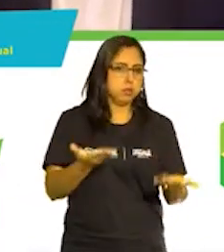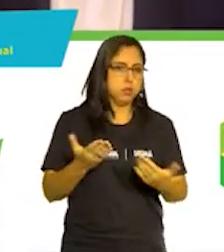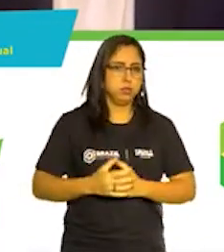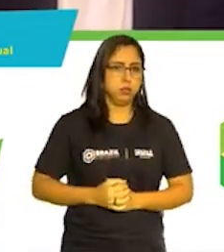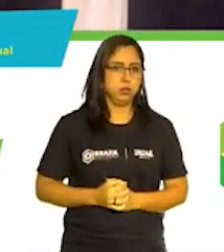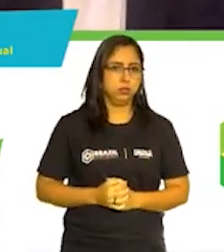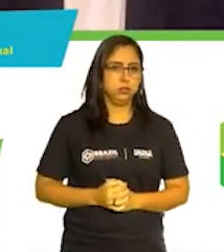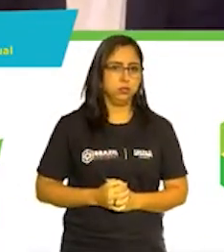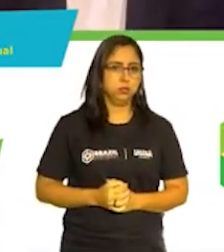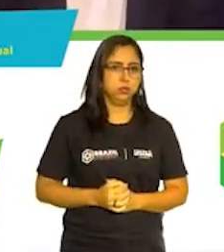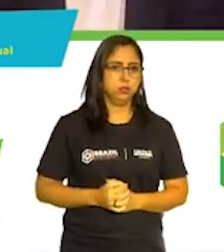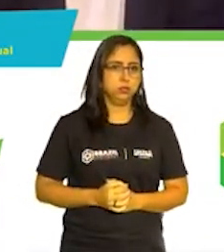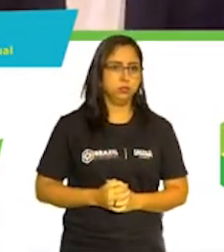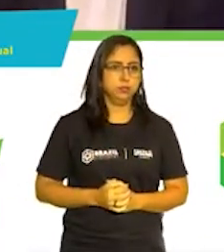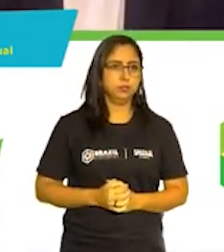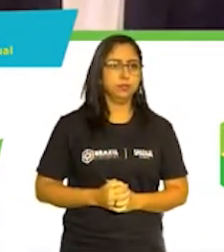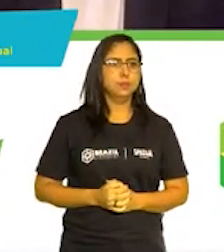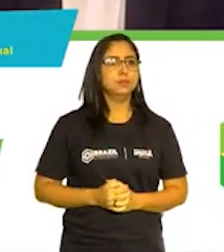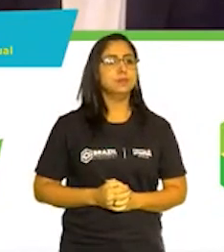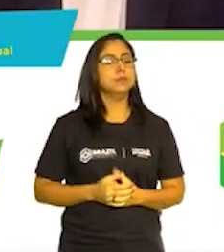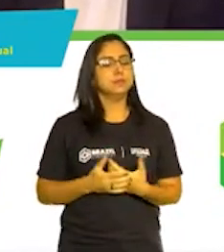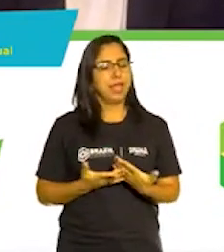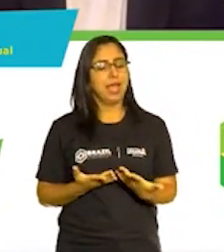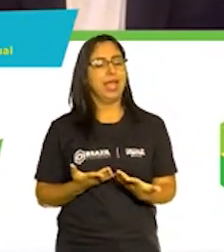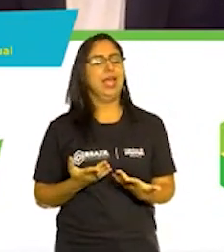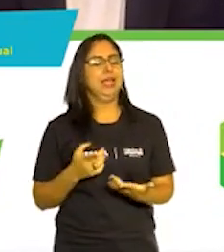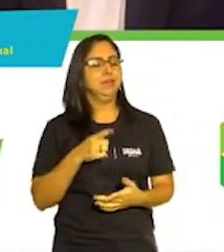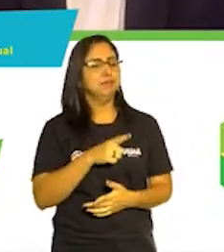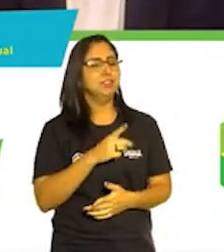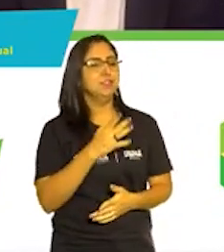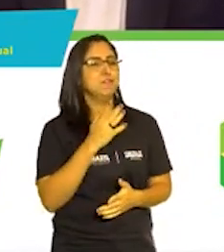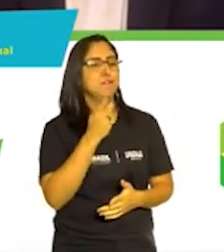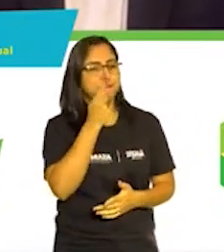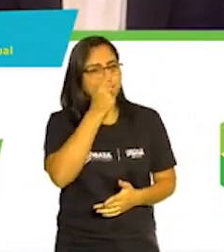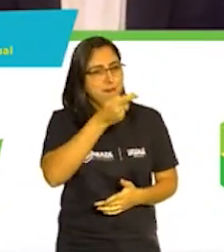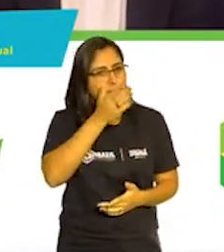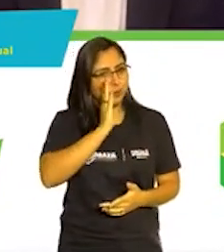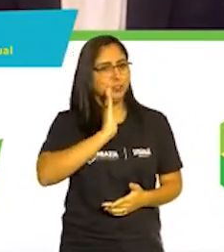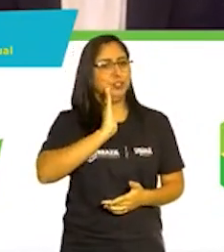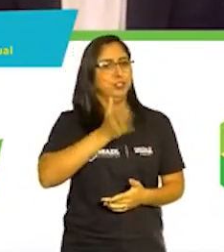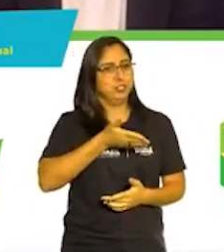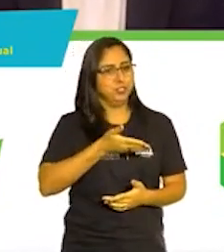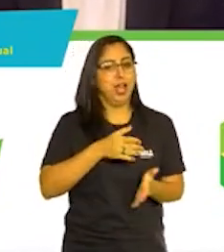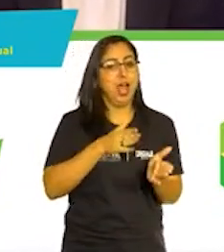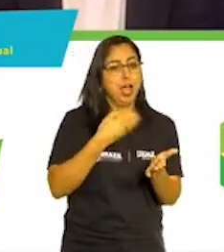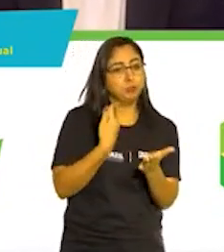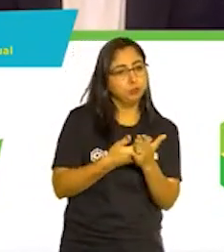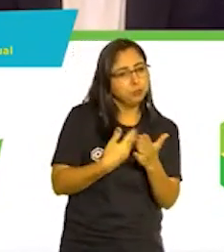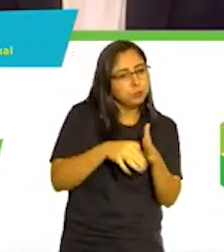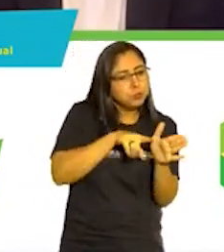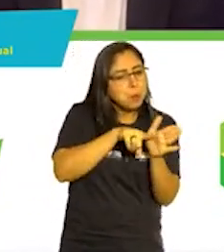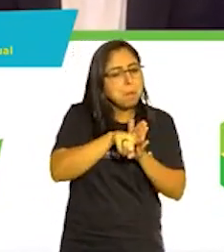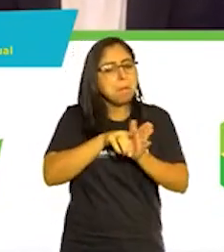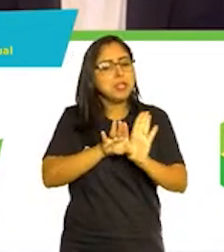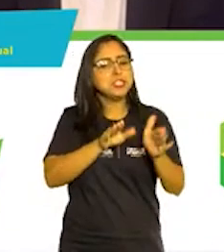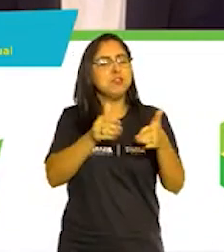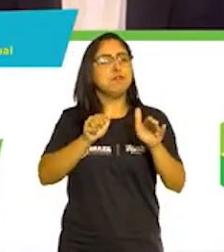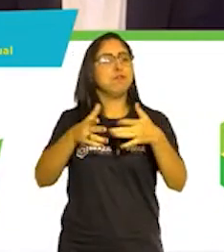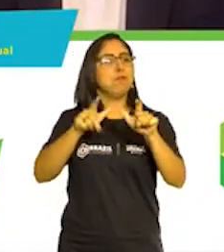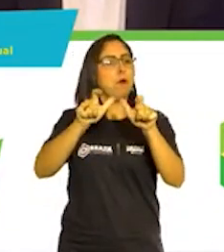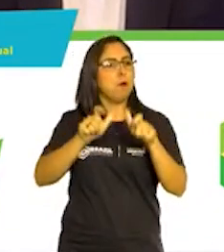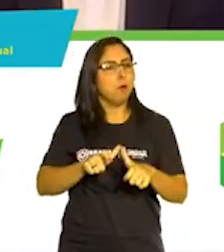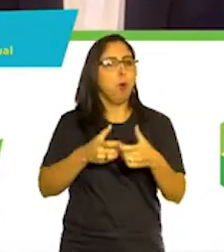Mansueto mencionou aí sua especialidade, né, sua pesquisa, justamente aí nessa disputa e no